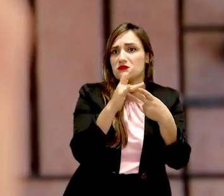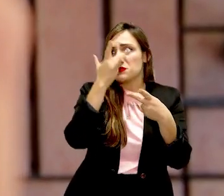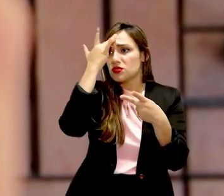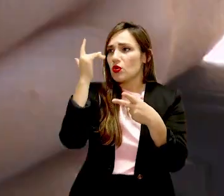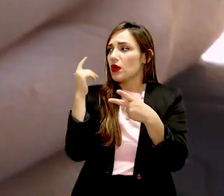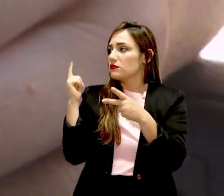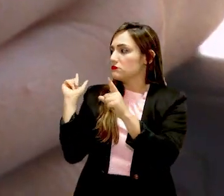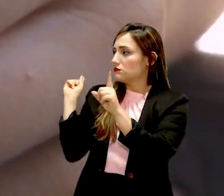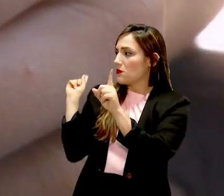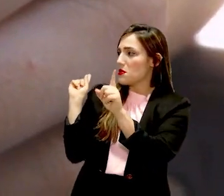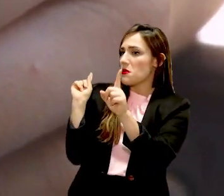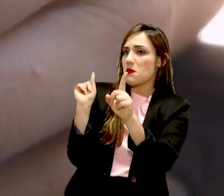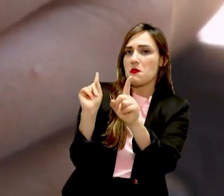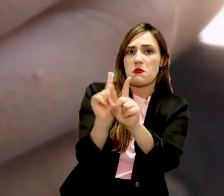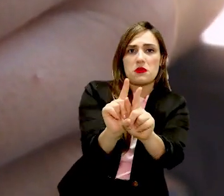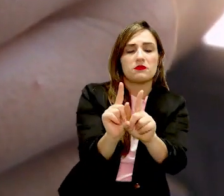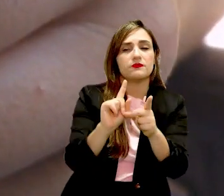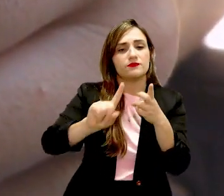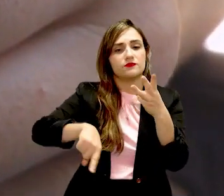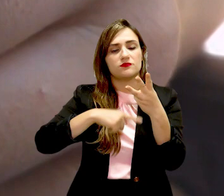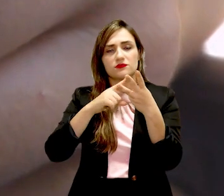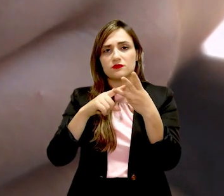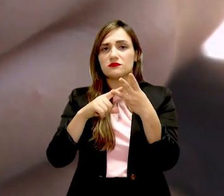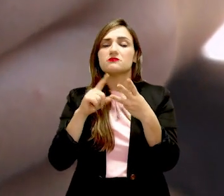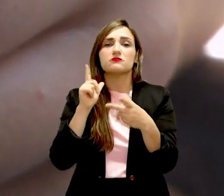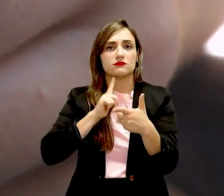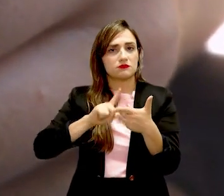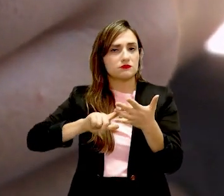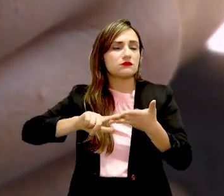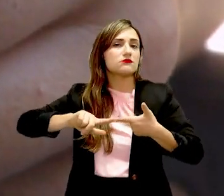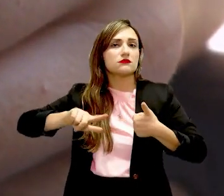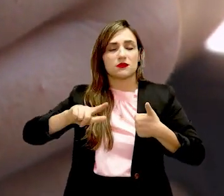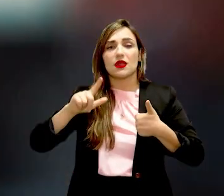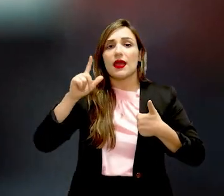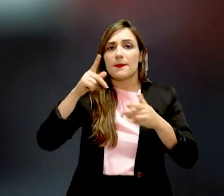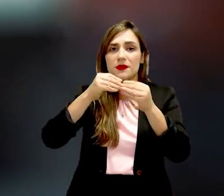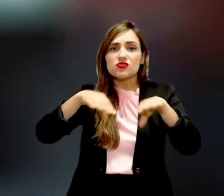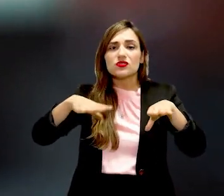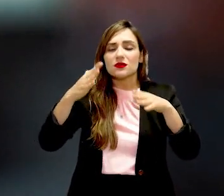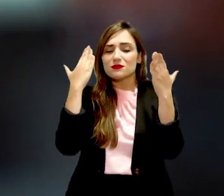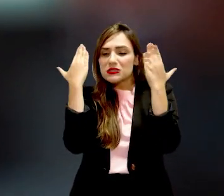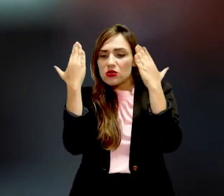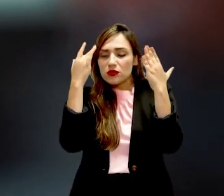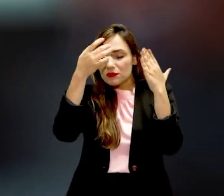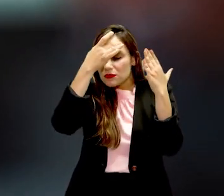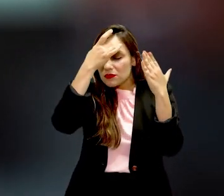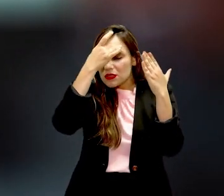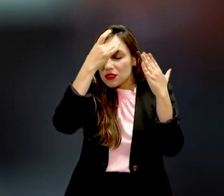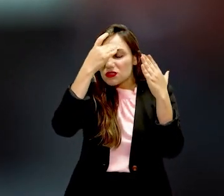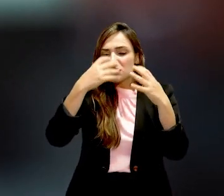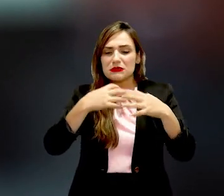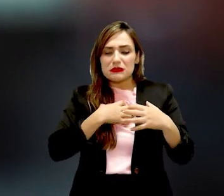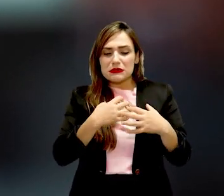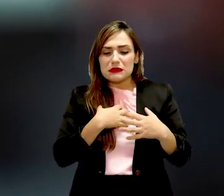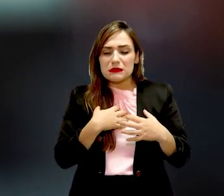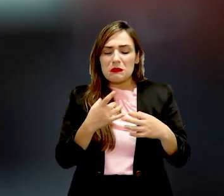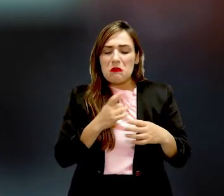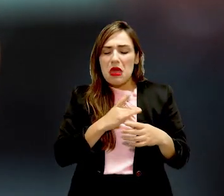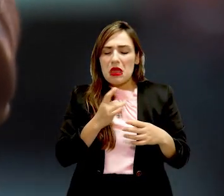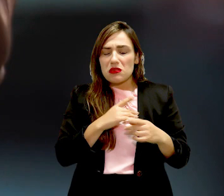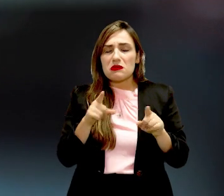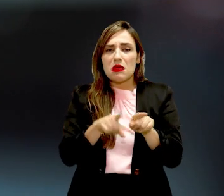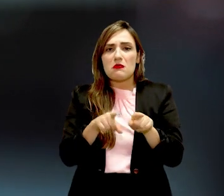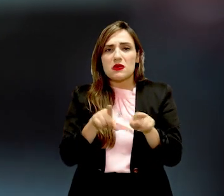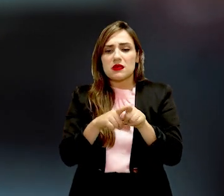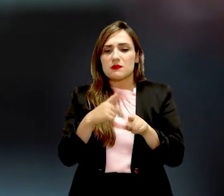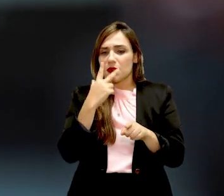por exemplo, que ameaça a integridade física e psicológica de alguém, interferindo na liberdade e na